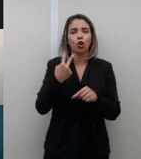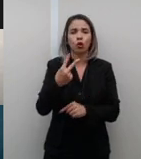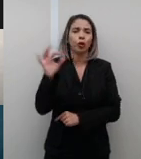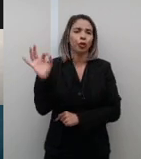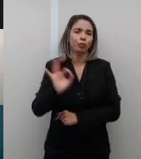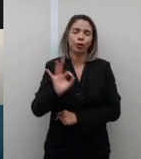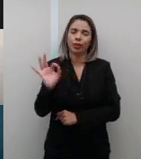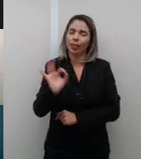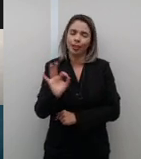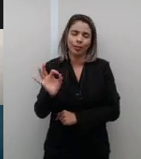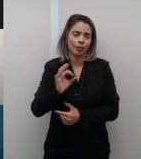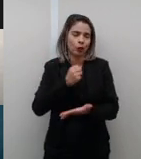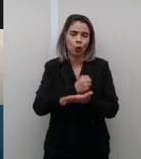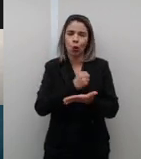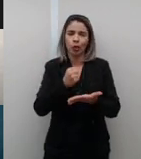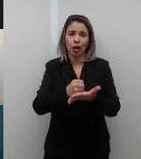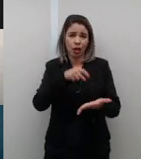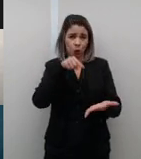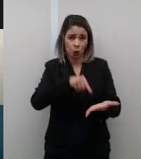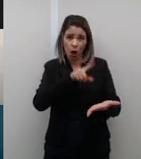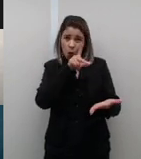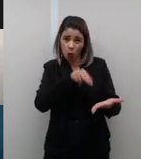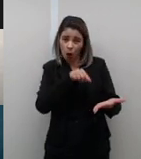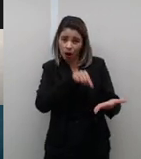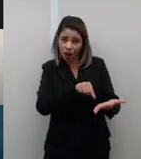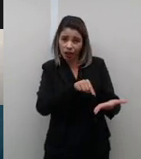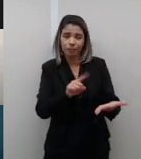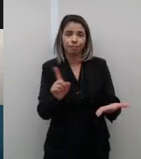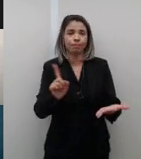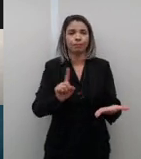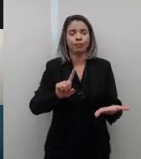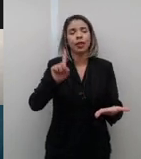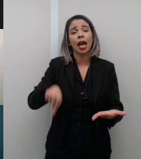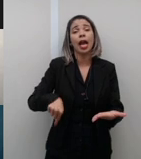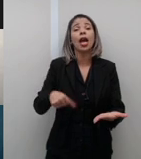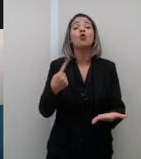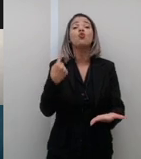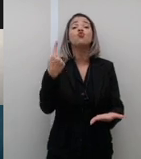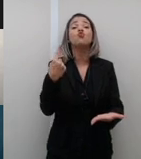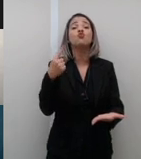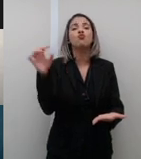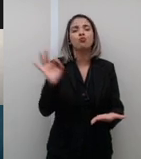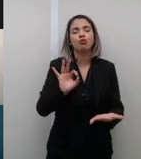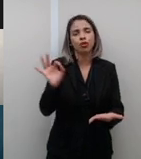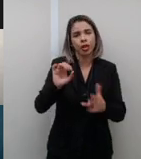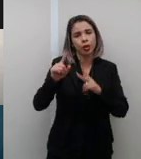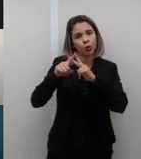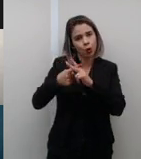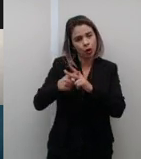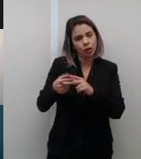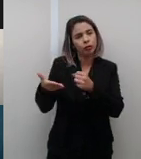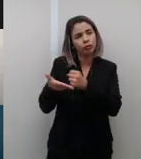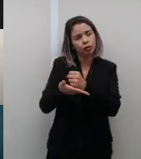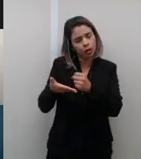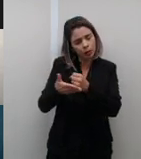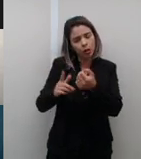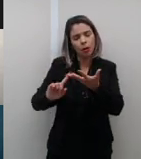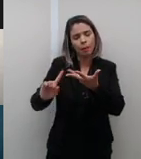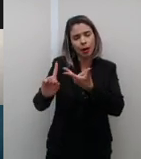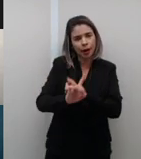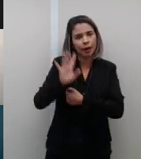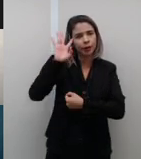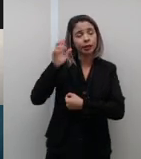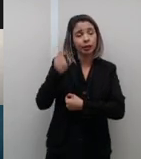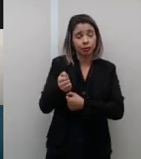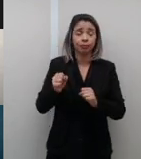contrato administrativo, mas de 1%. Fundamentou sua decisão. Muito bem, a